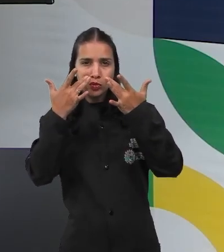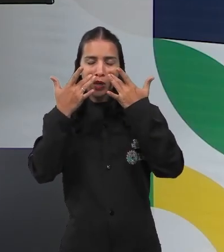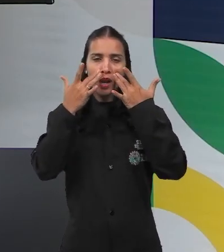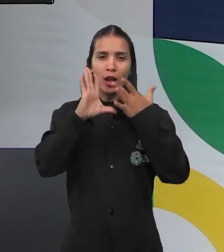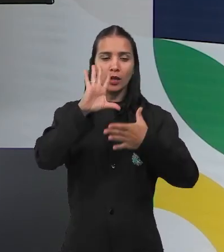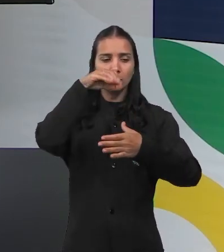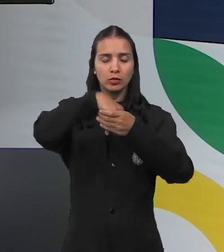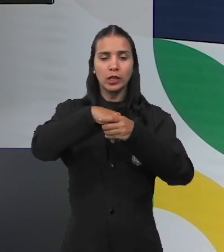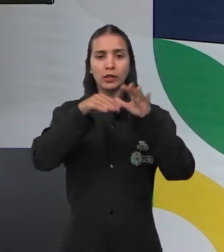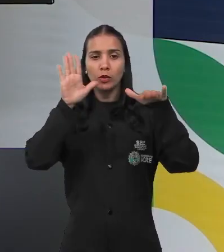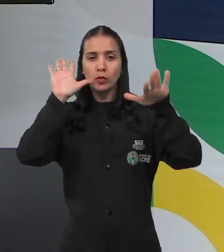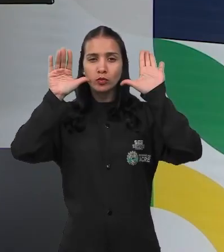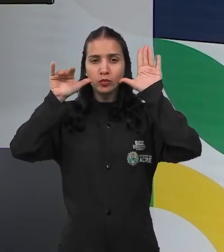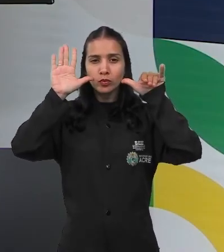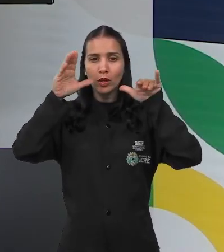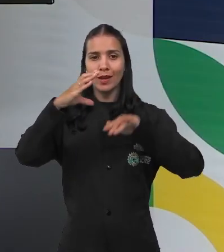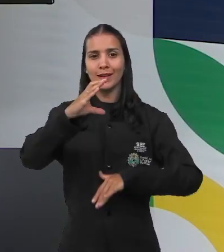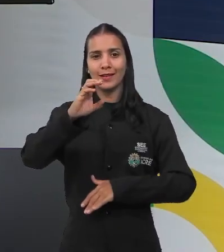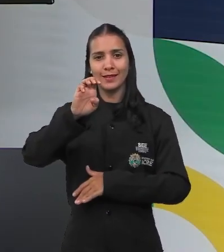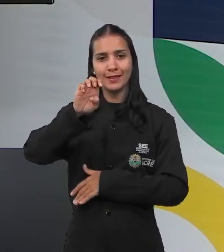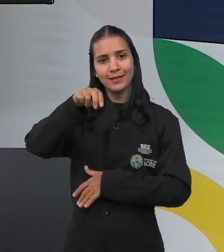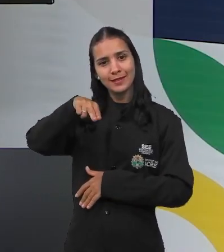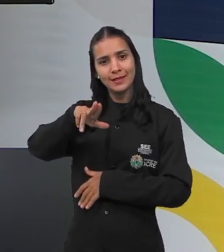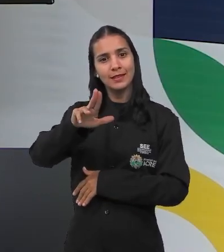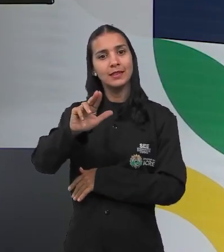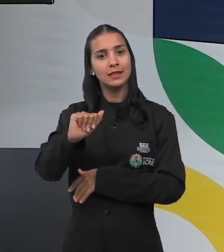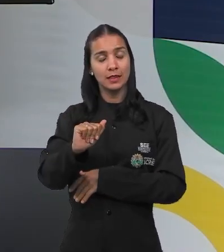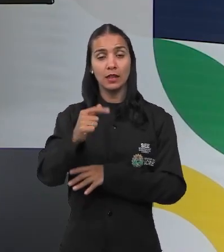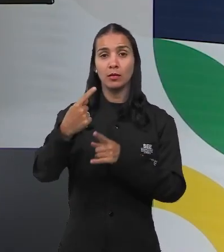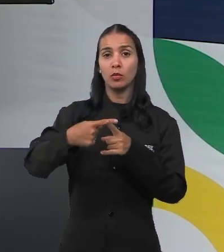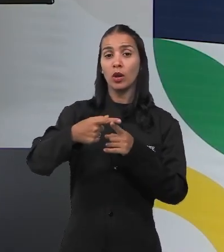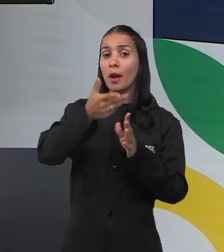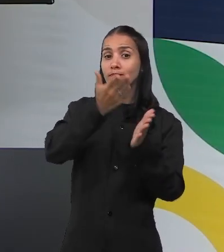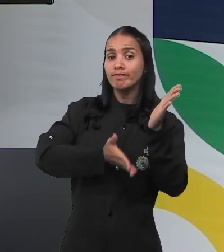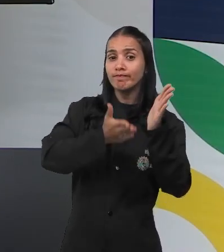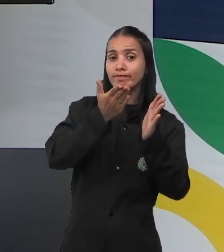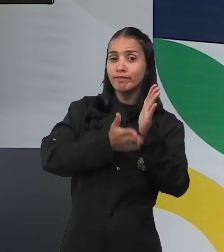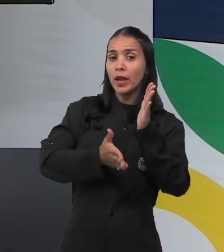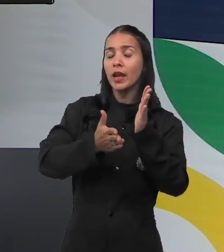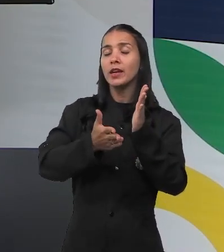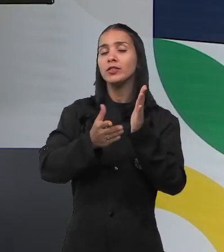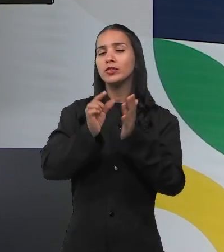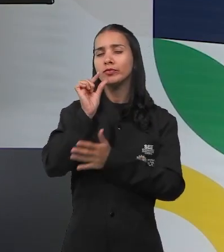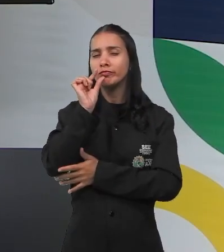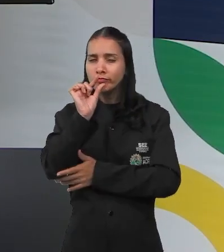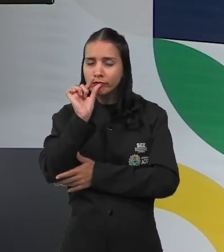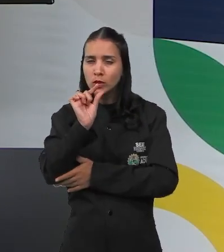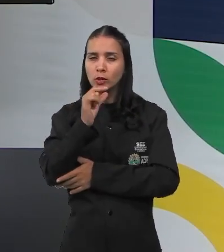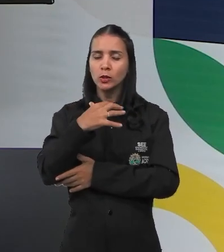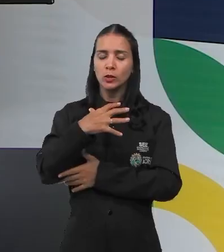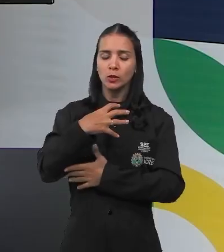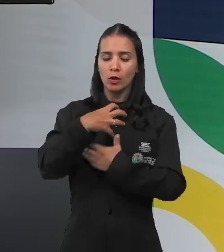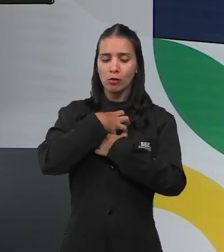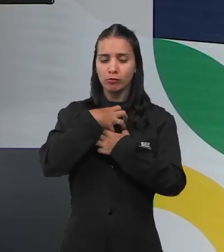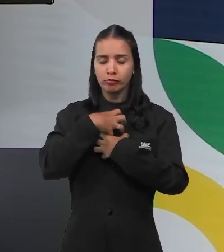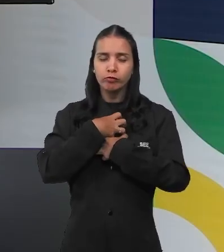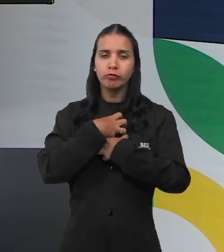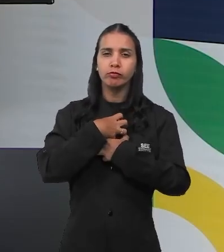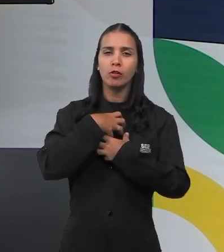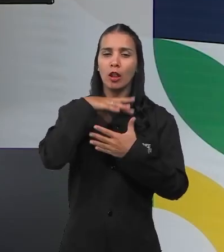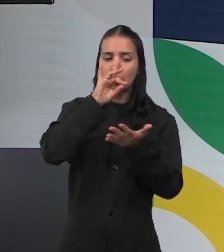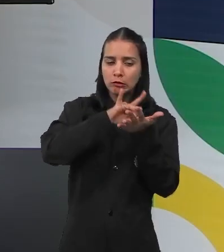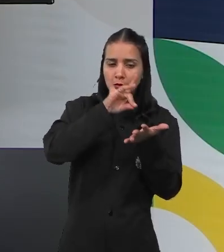da qualidade no sentido da essência do teatro, que é essa interação da presença,